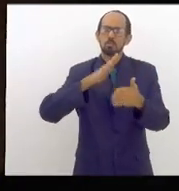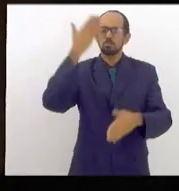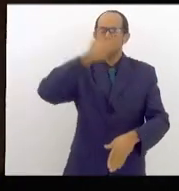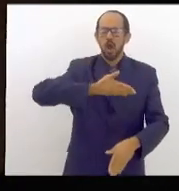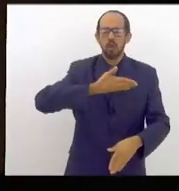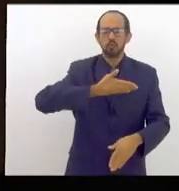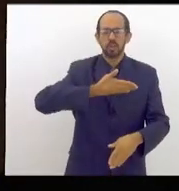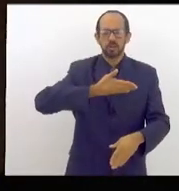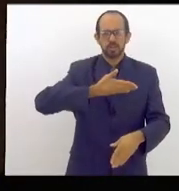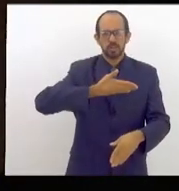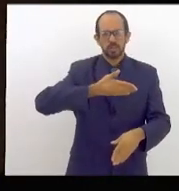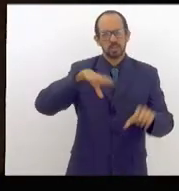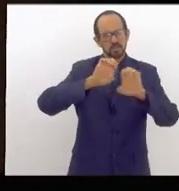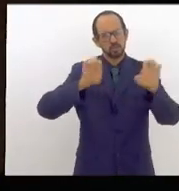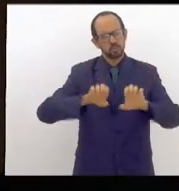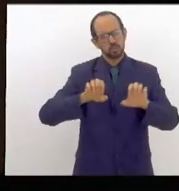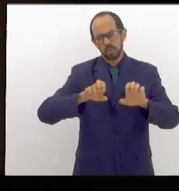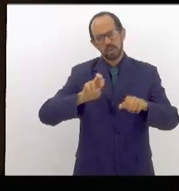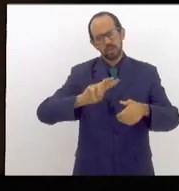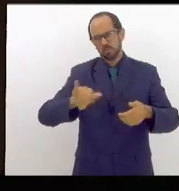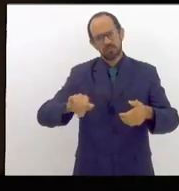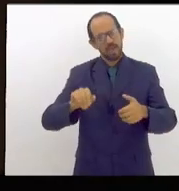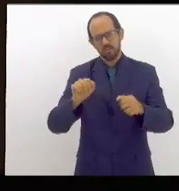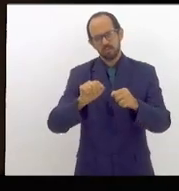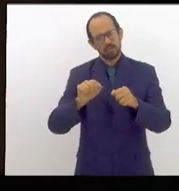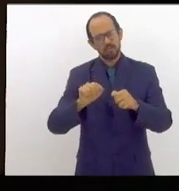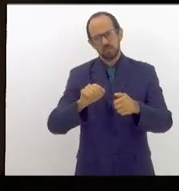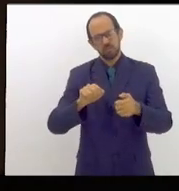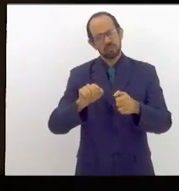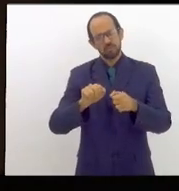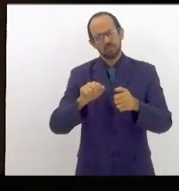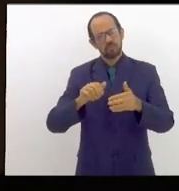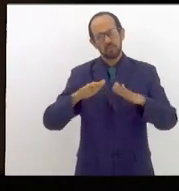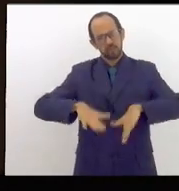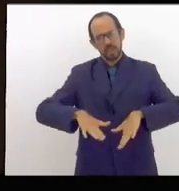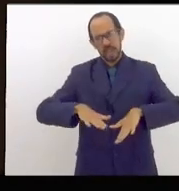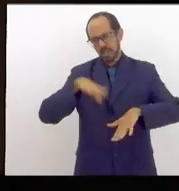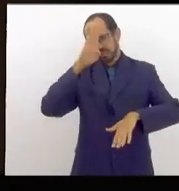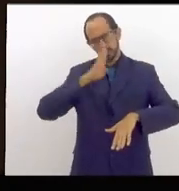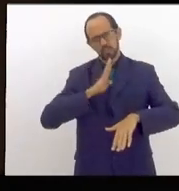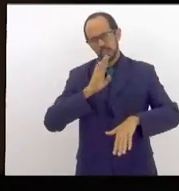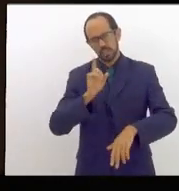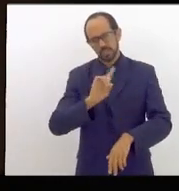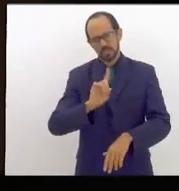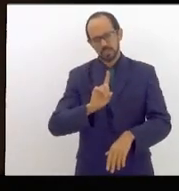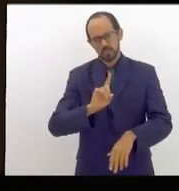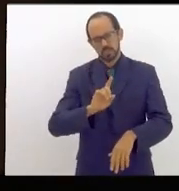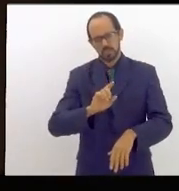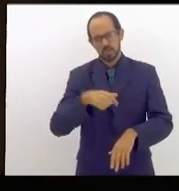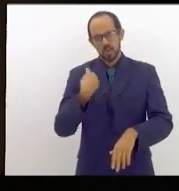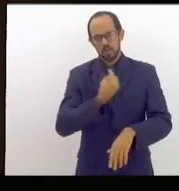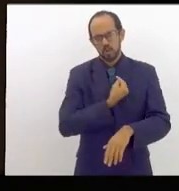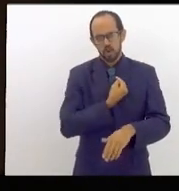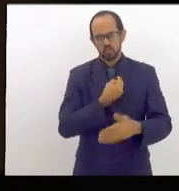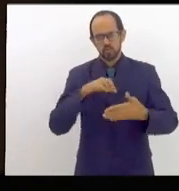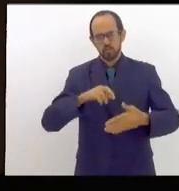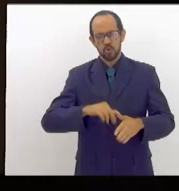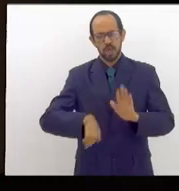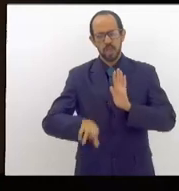não ficarão impune por isso o nosso representante do PSB